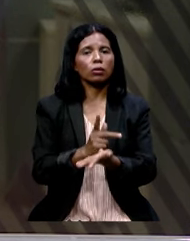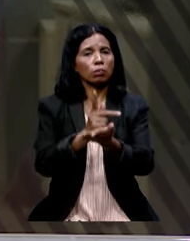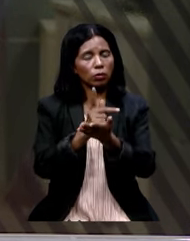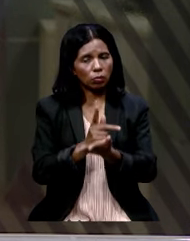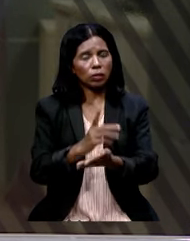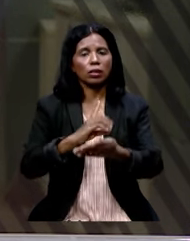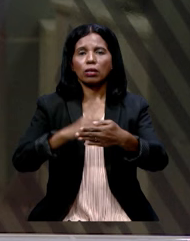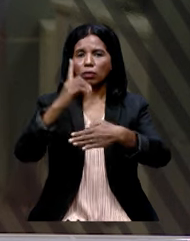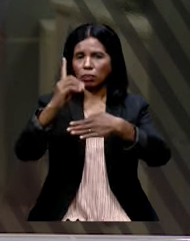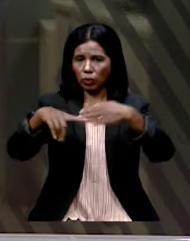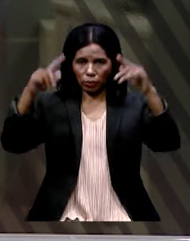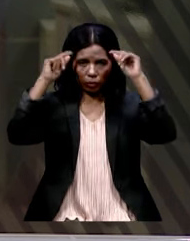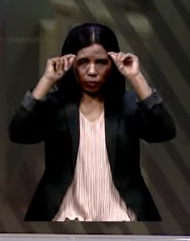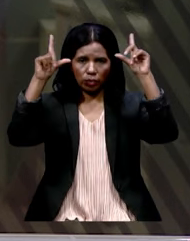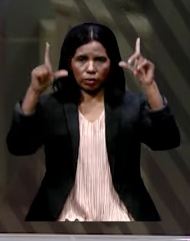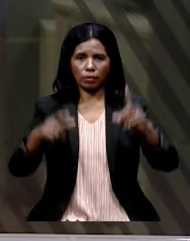Timor-Leste.